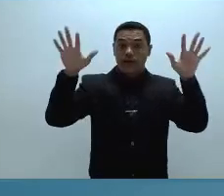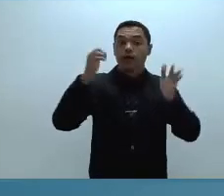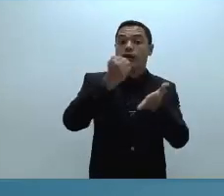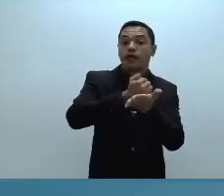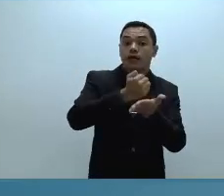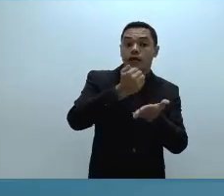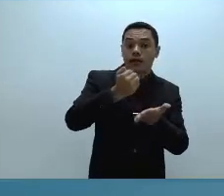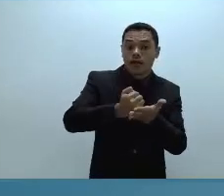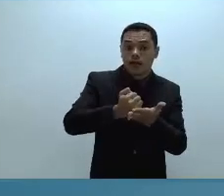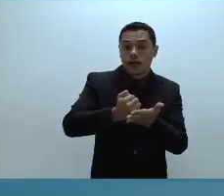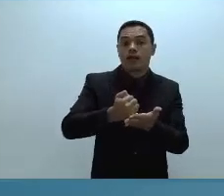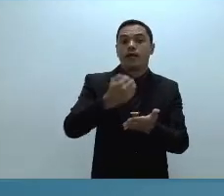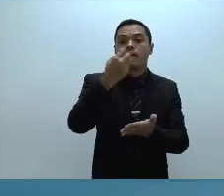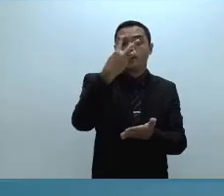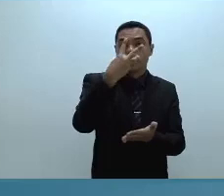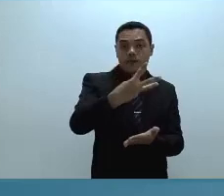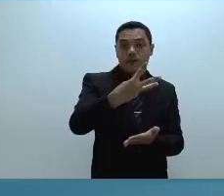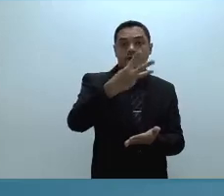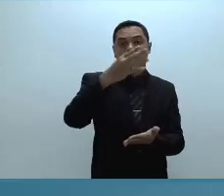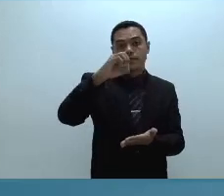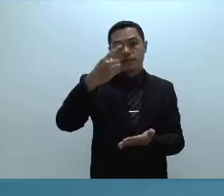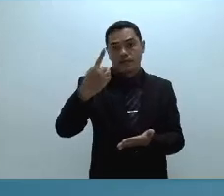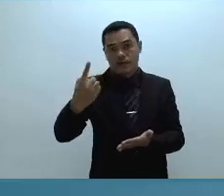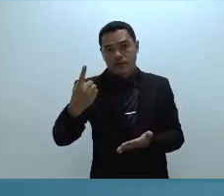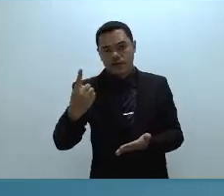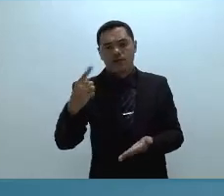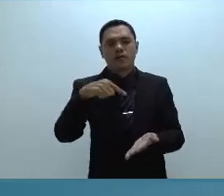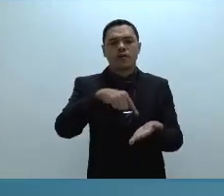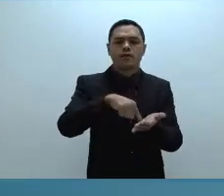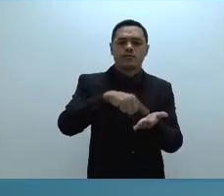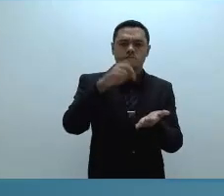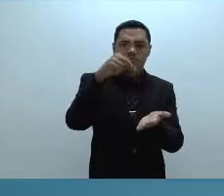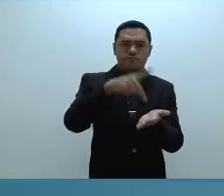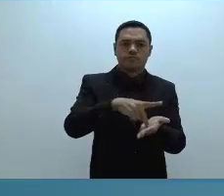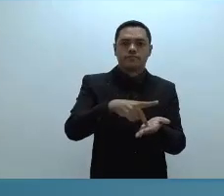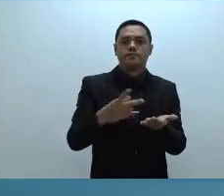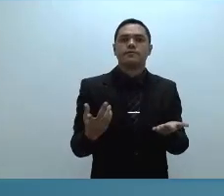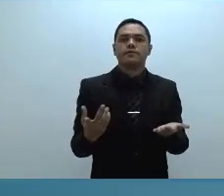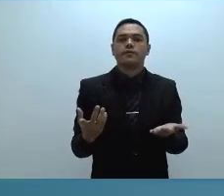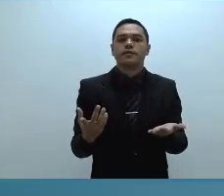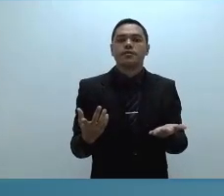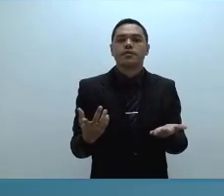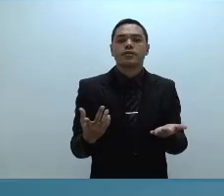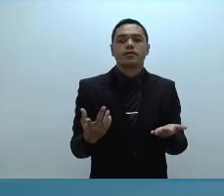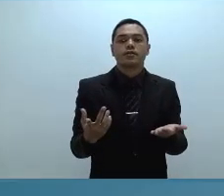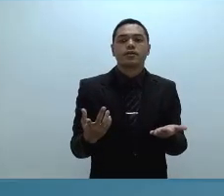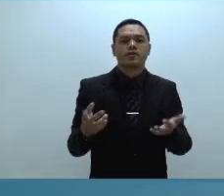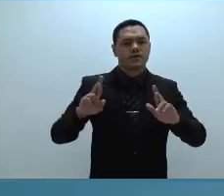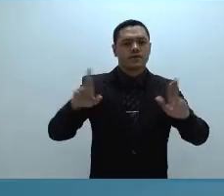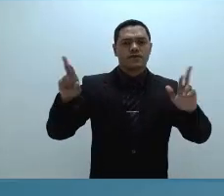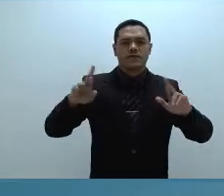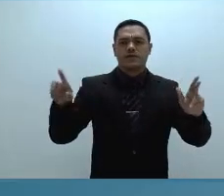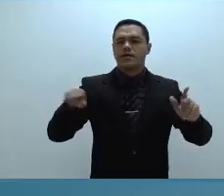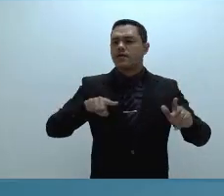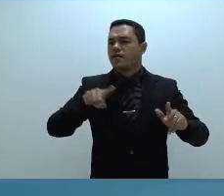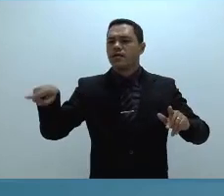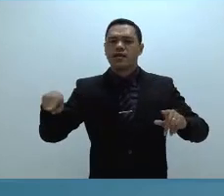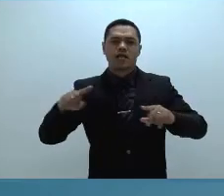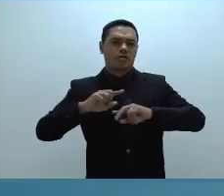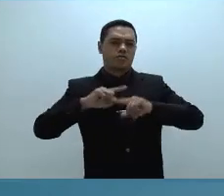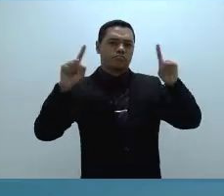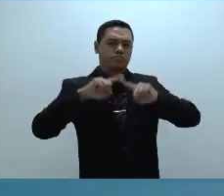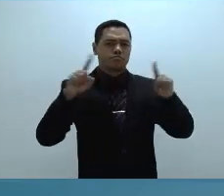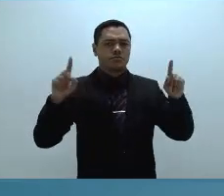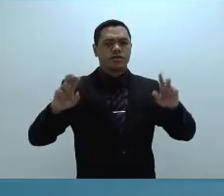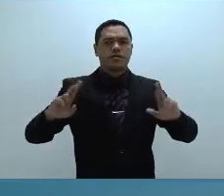certidão de folha 301 dos autos originais, ao contrário do que sustenta os agravantes, com toda a